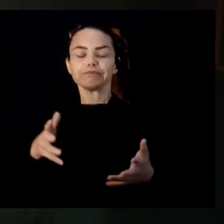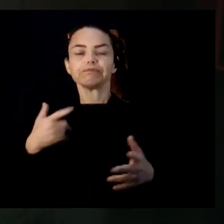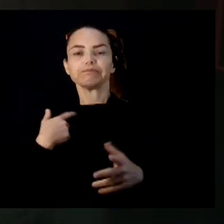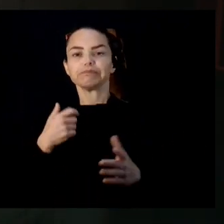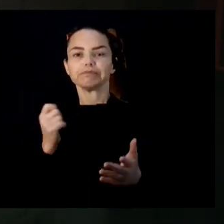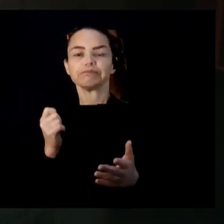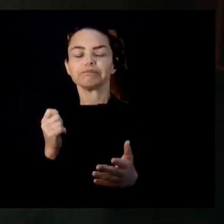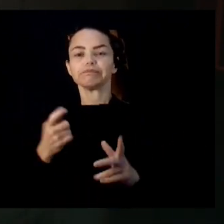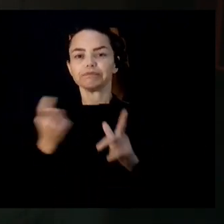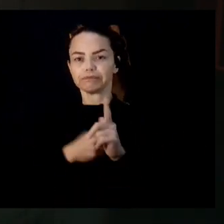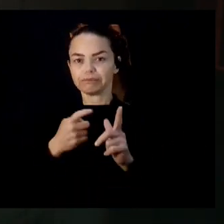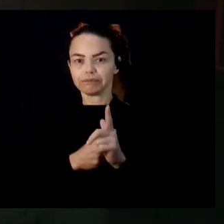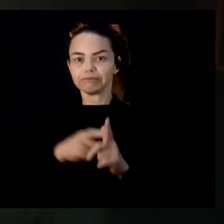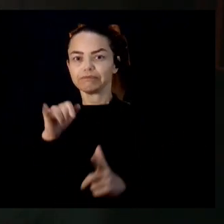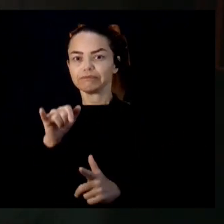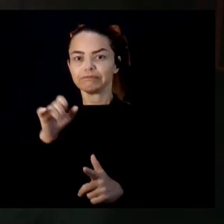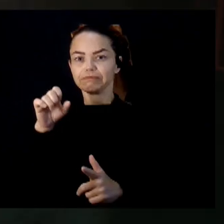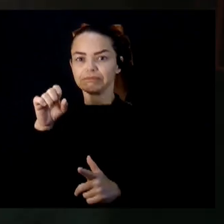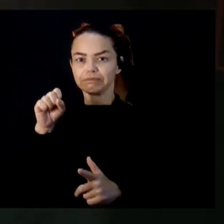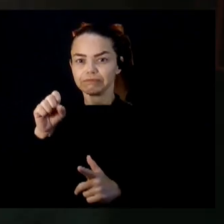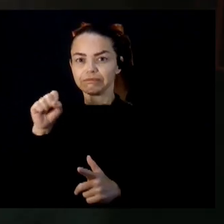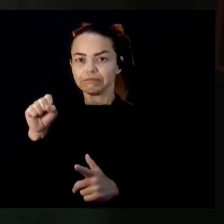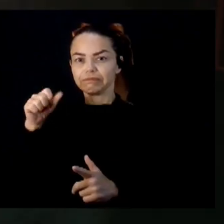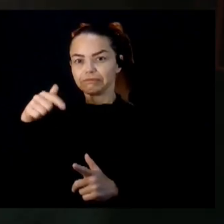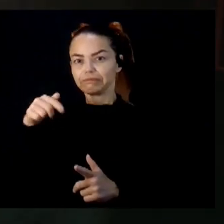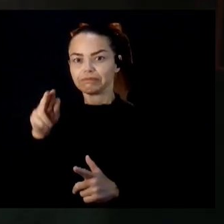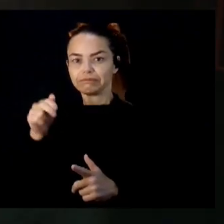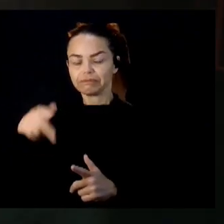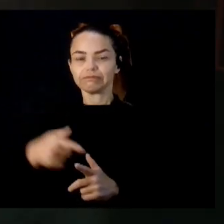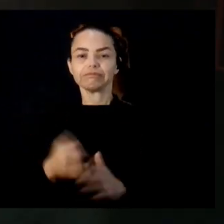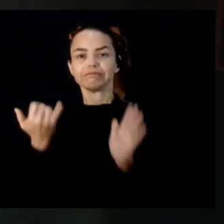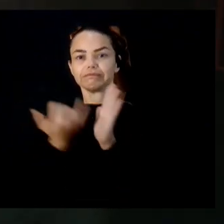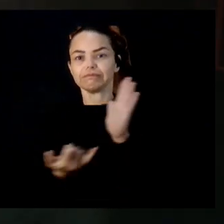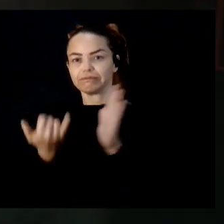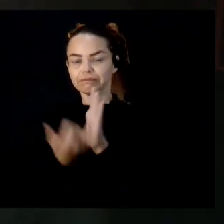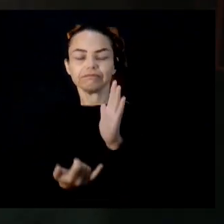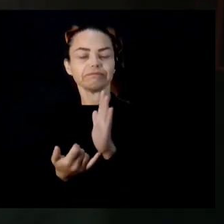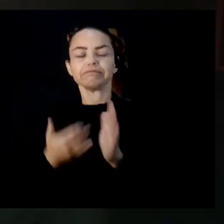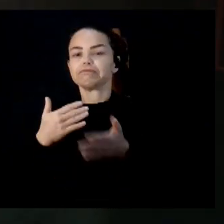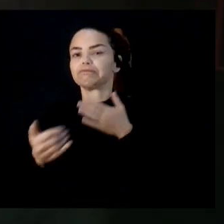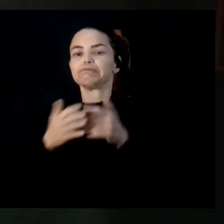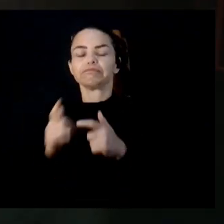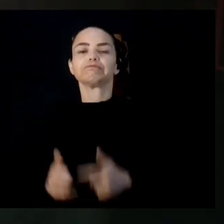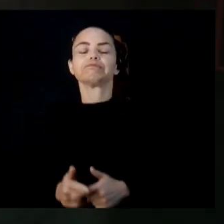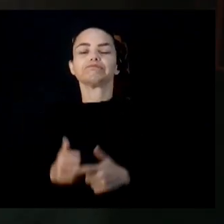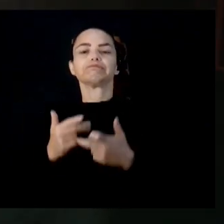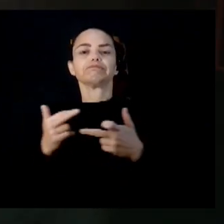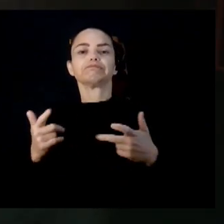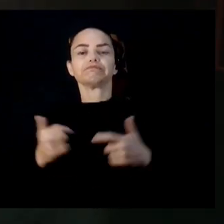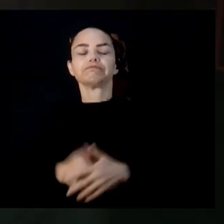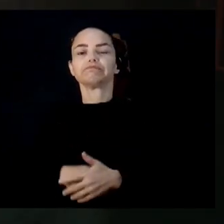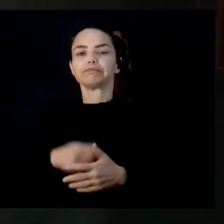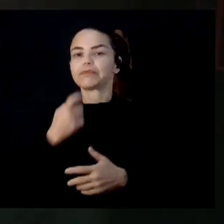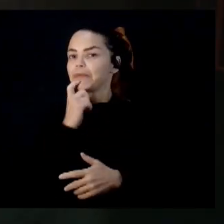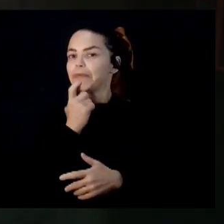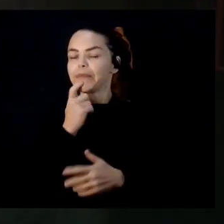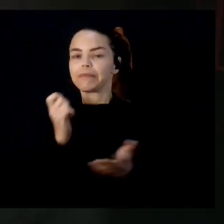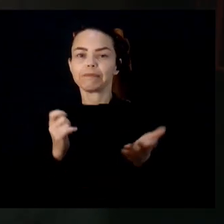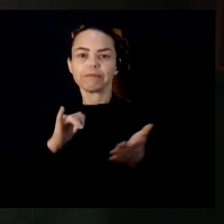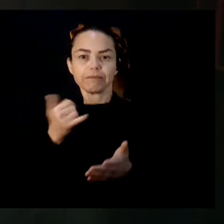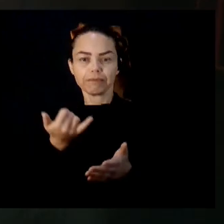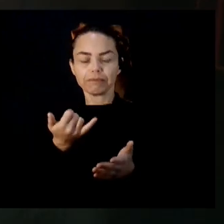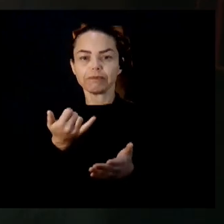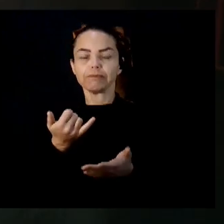do ISS-QN, que é o Imposto sobre Serviços de Qualquer Natureza em Campinas, poderão aproveitar as